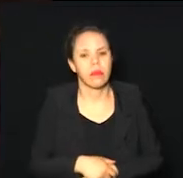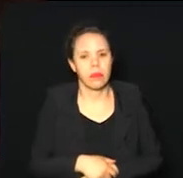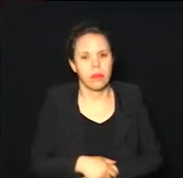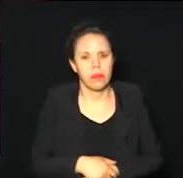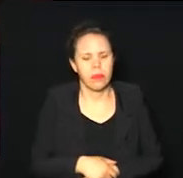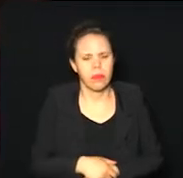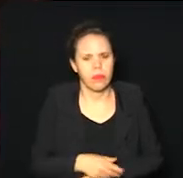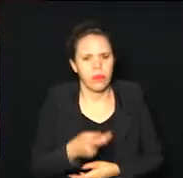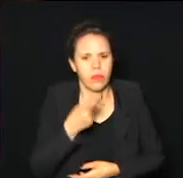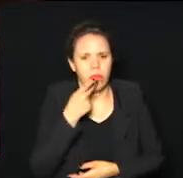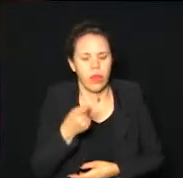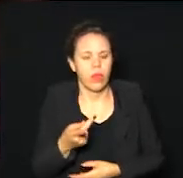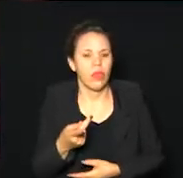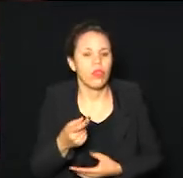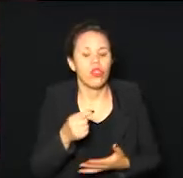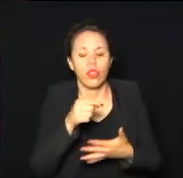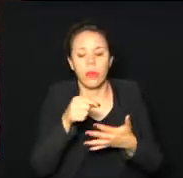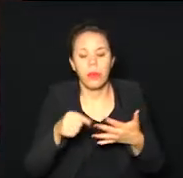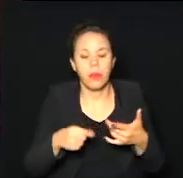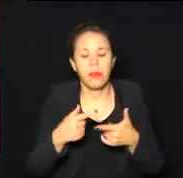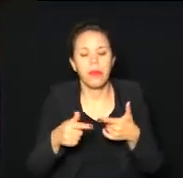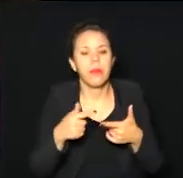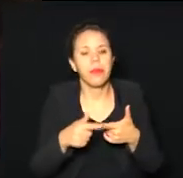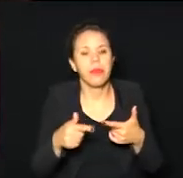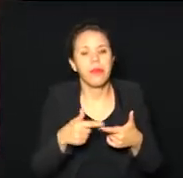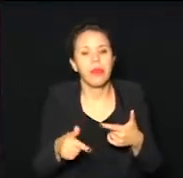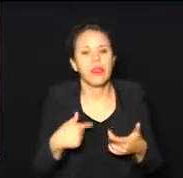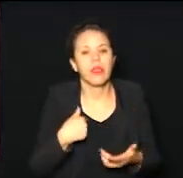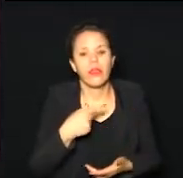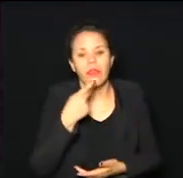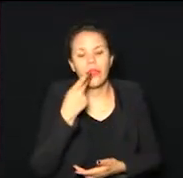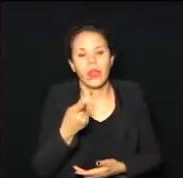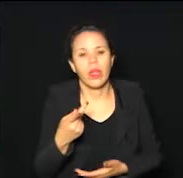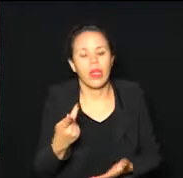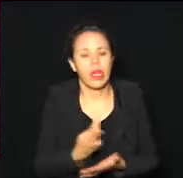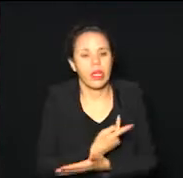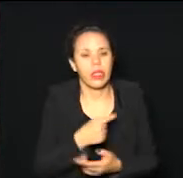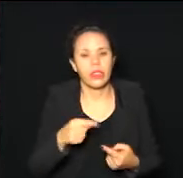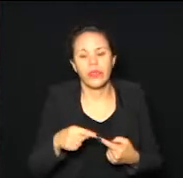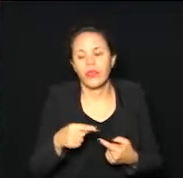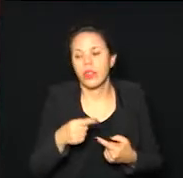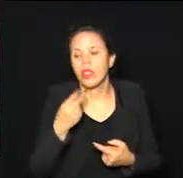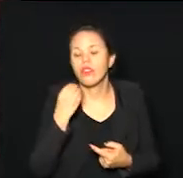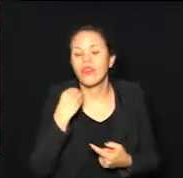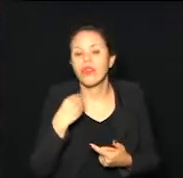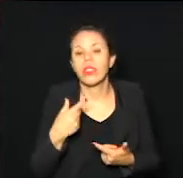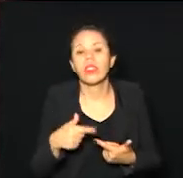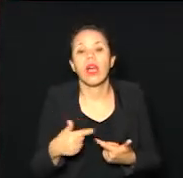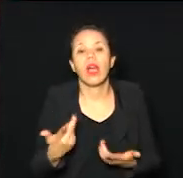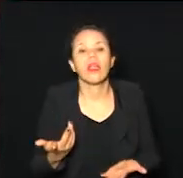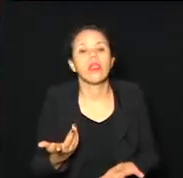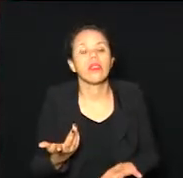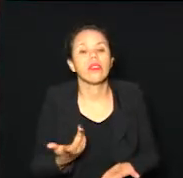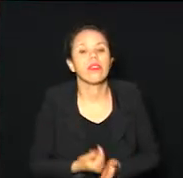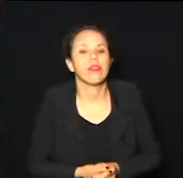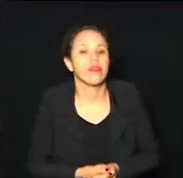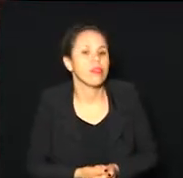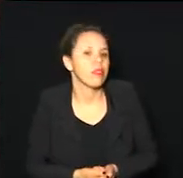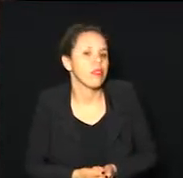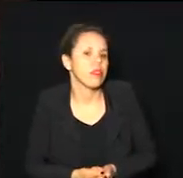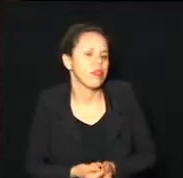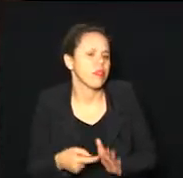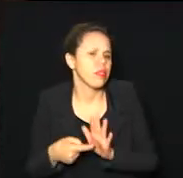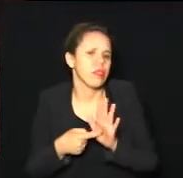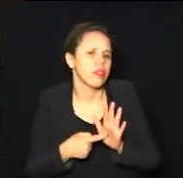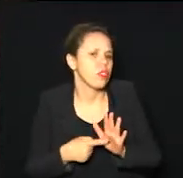vamos dizer agora das fragilidades, né? Eu disse de erros e de fragilidades. Fragilidade se